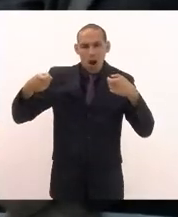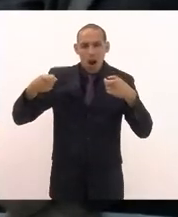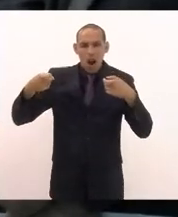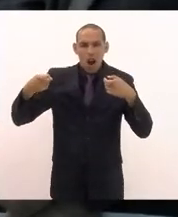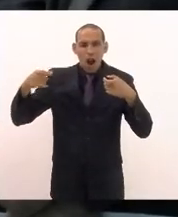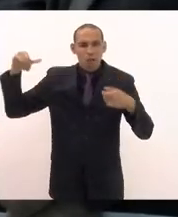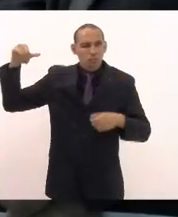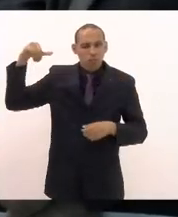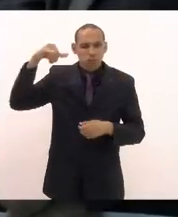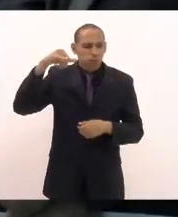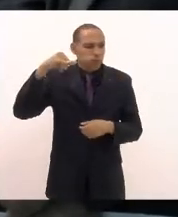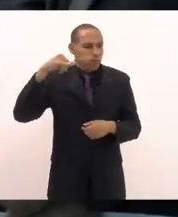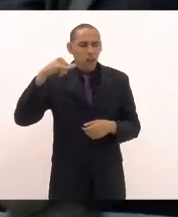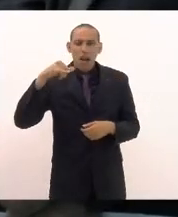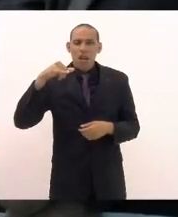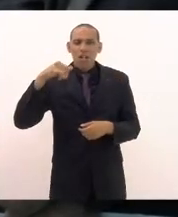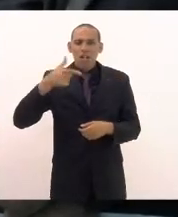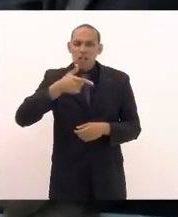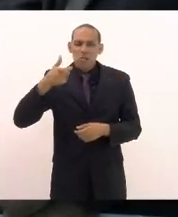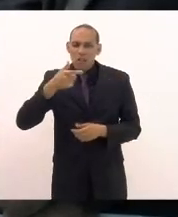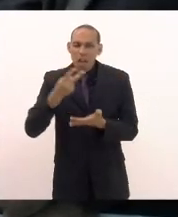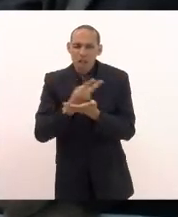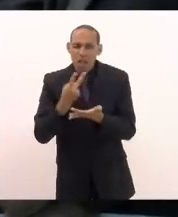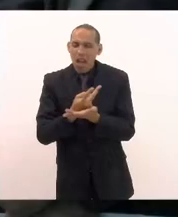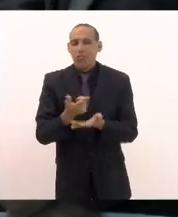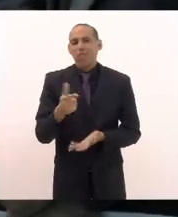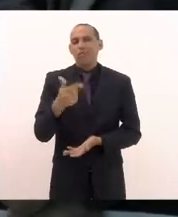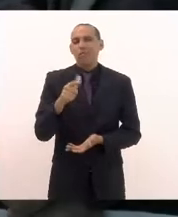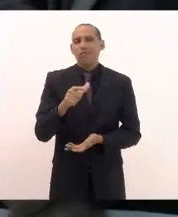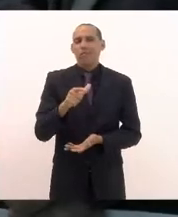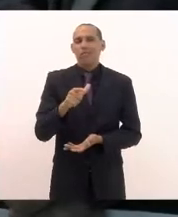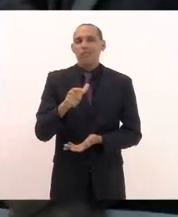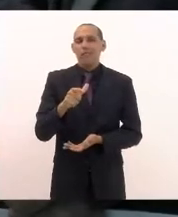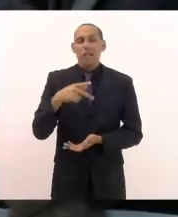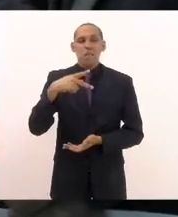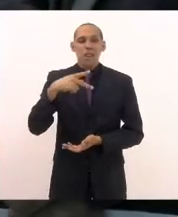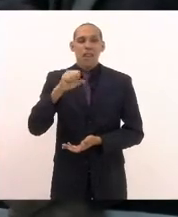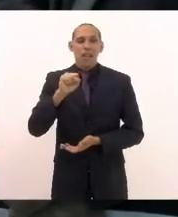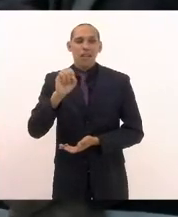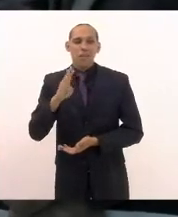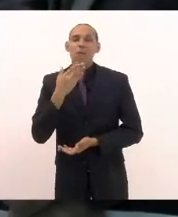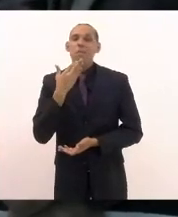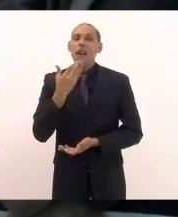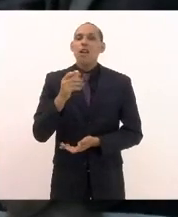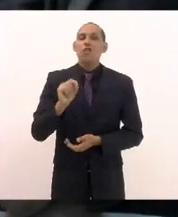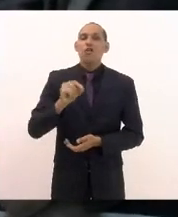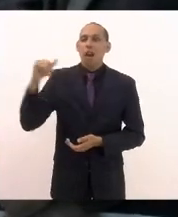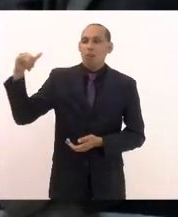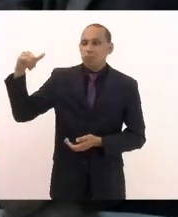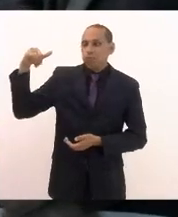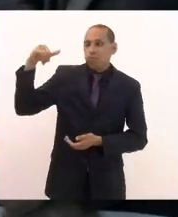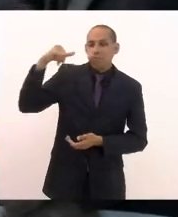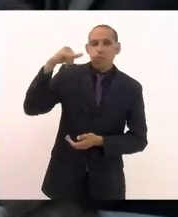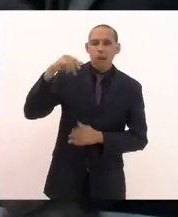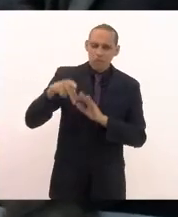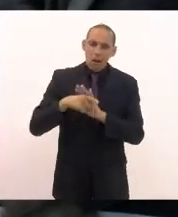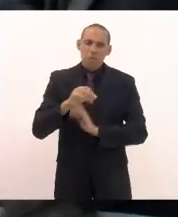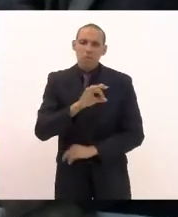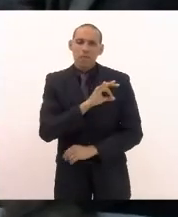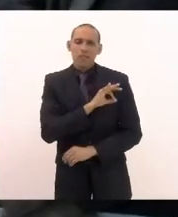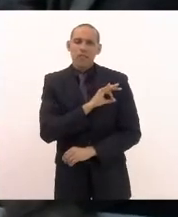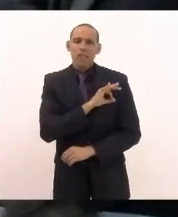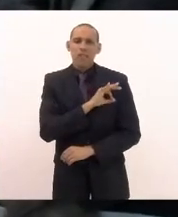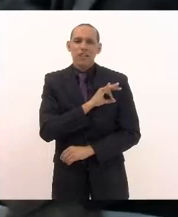aeronave. O PSB também pediu que as aeronaves das forças policiais